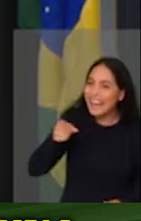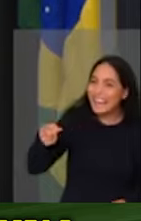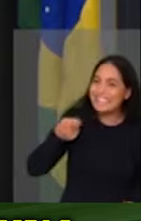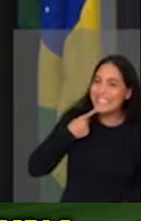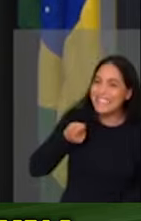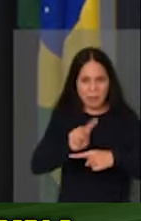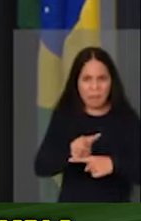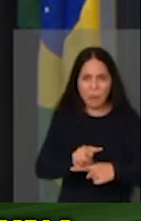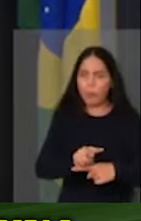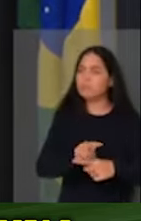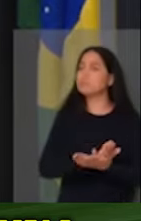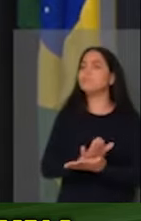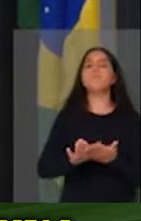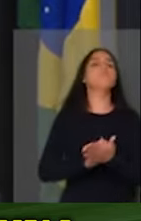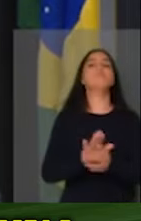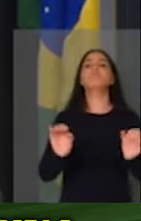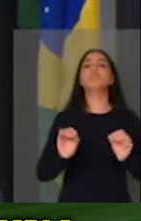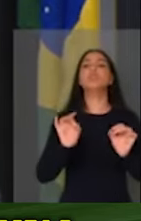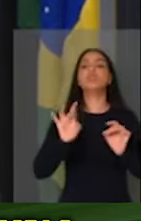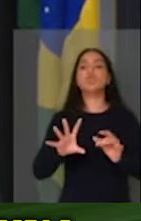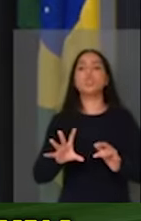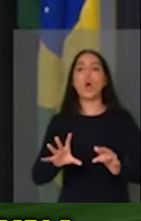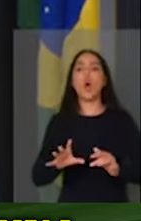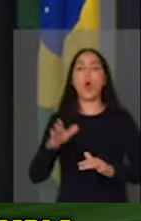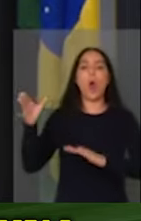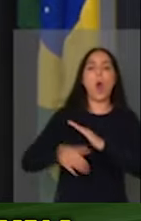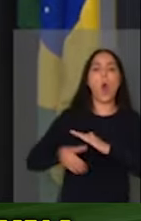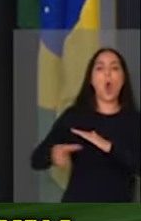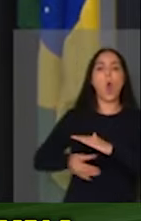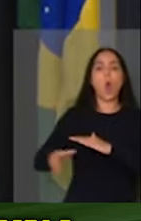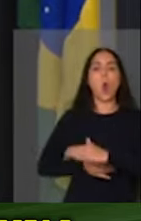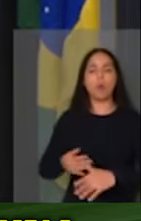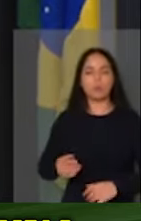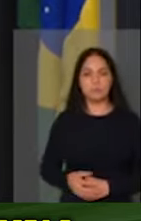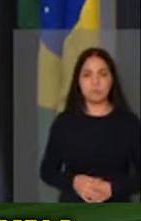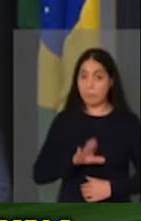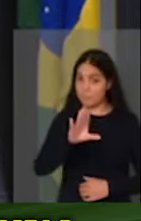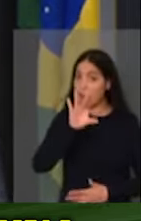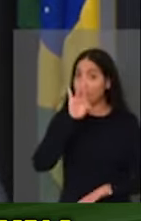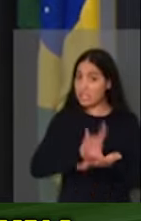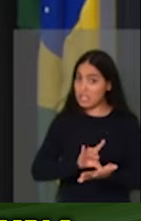está sentado, mas a verdade vai prevalecer. Luciano Hang tem